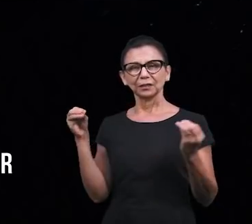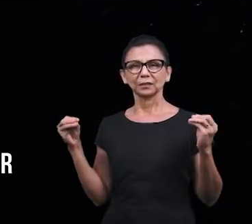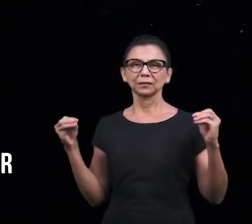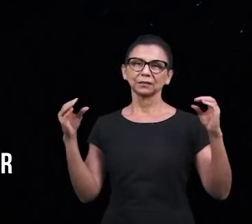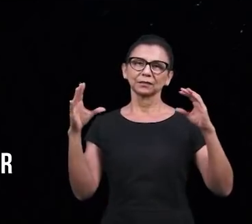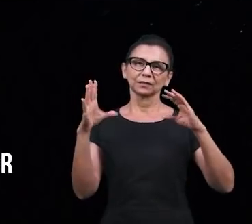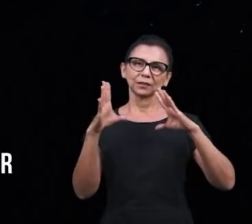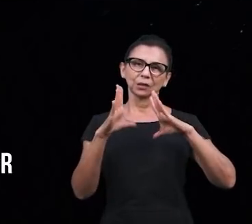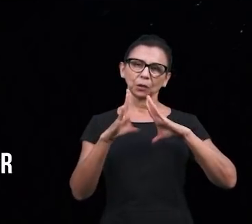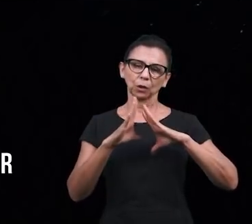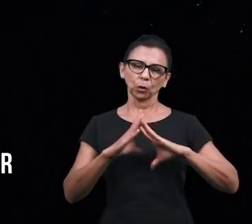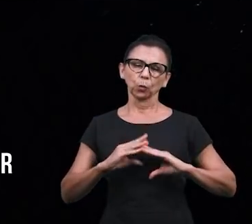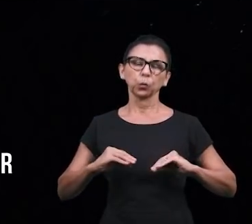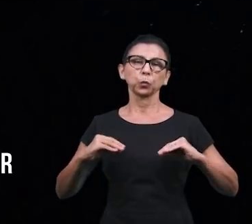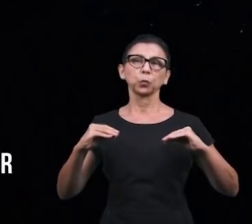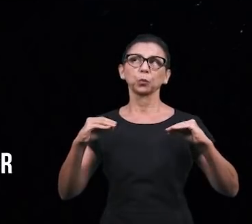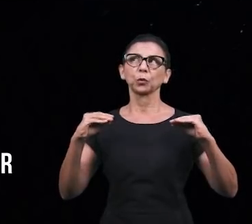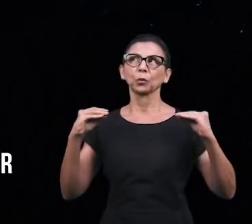alma,